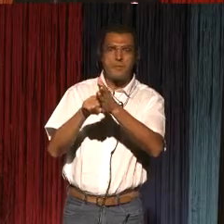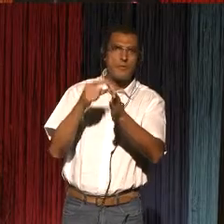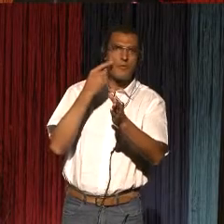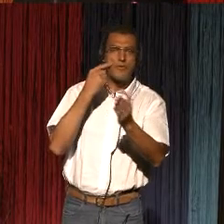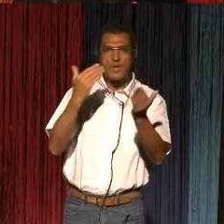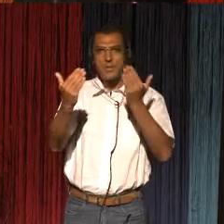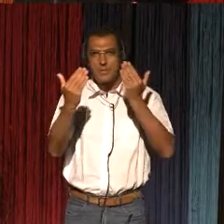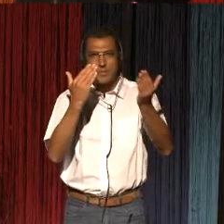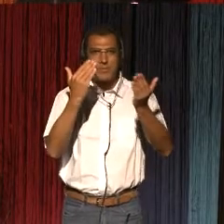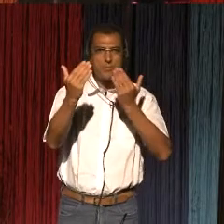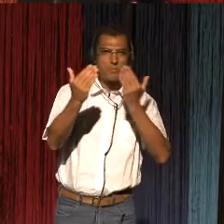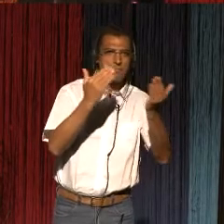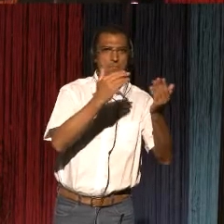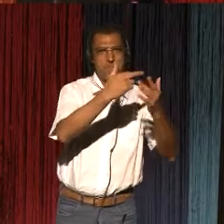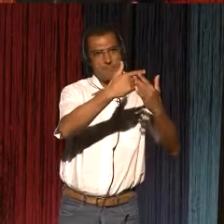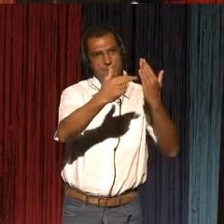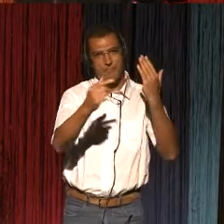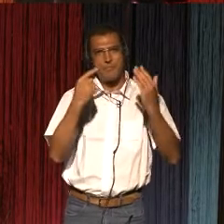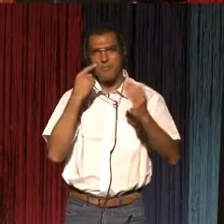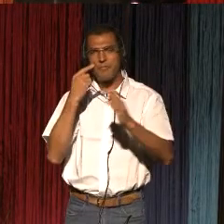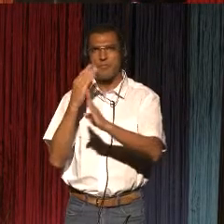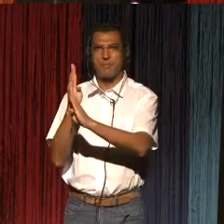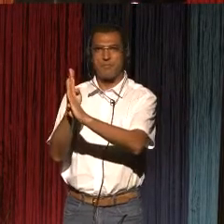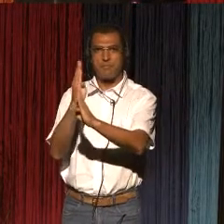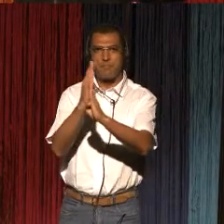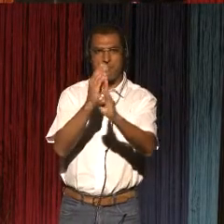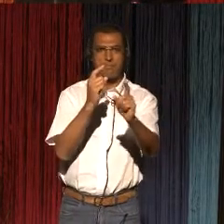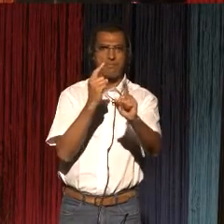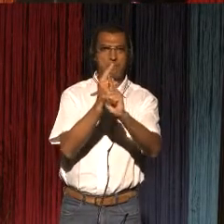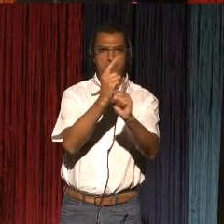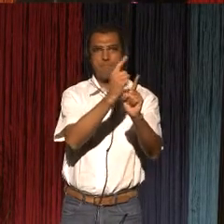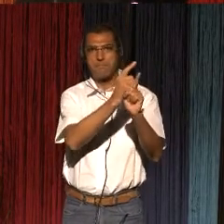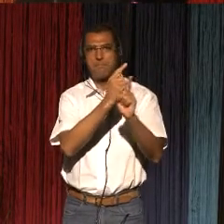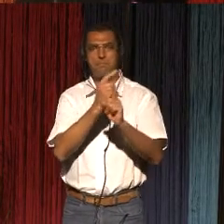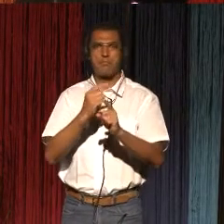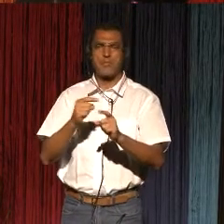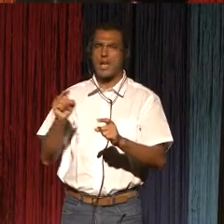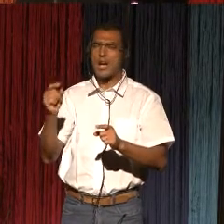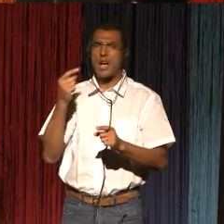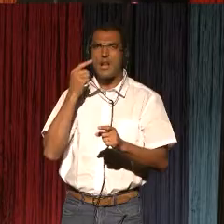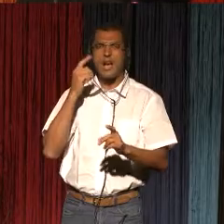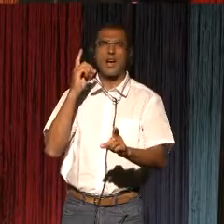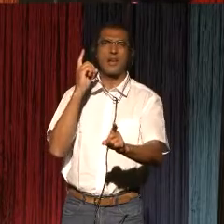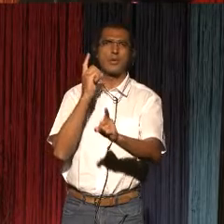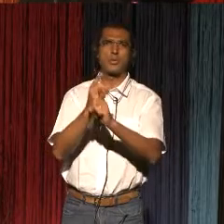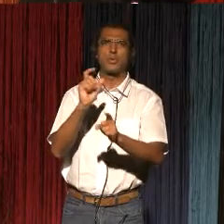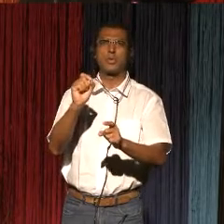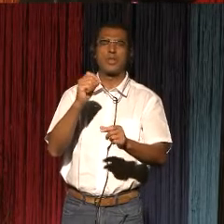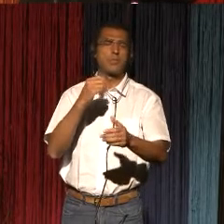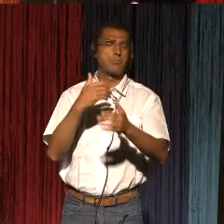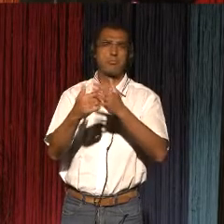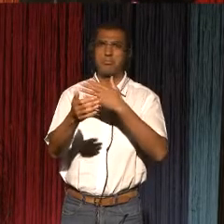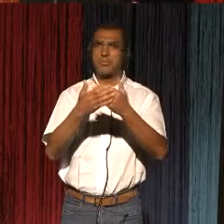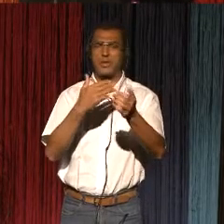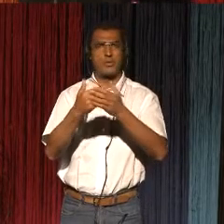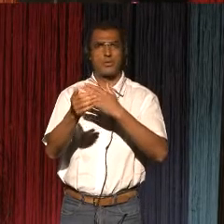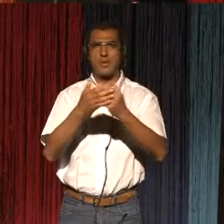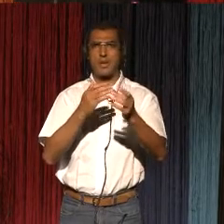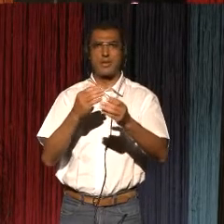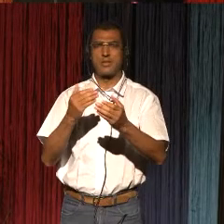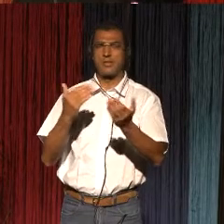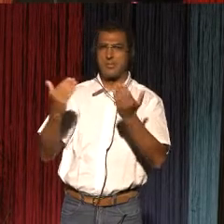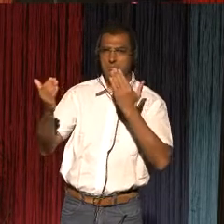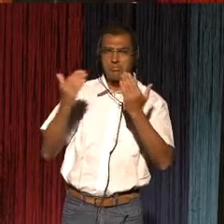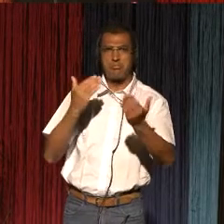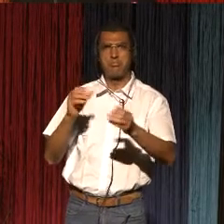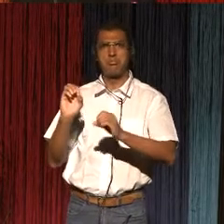psicoterapia. E o que ele observou é que não importava, não era o tipo da psicoterapia